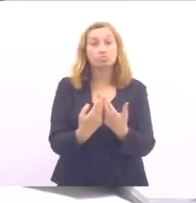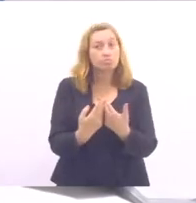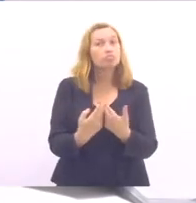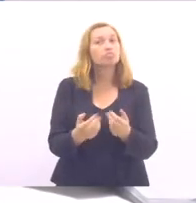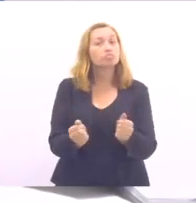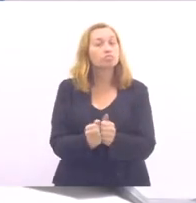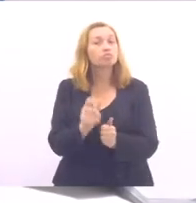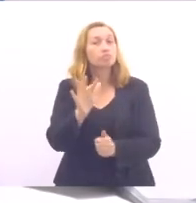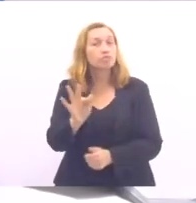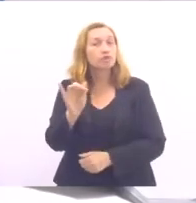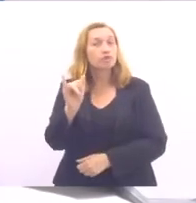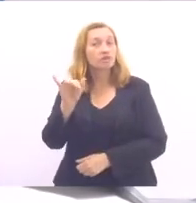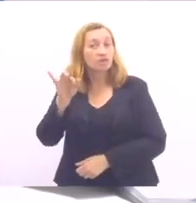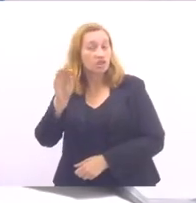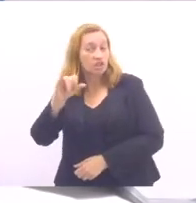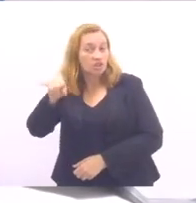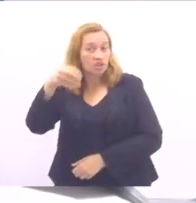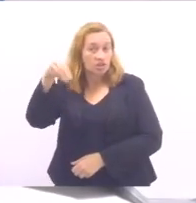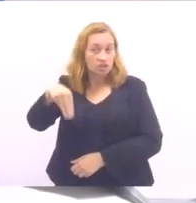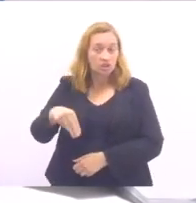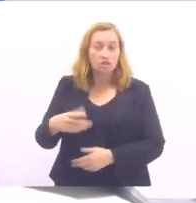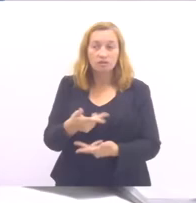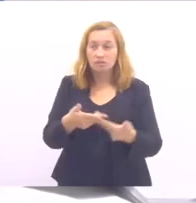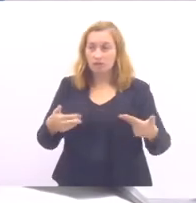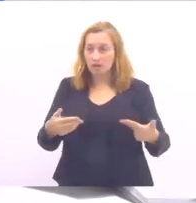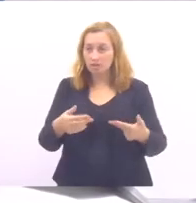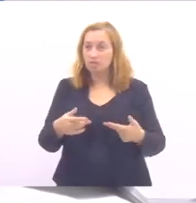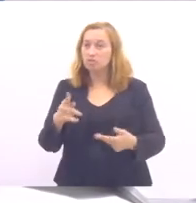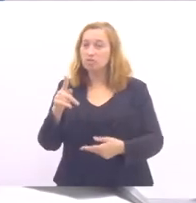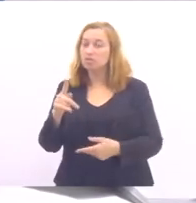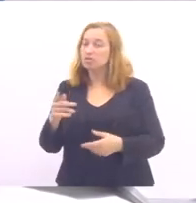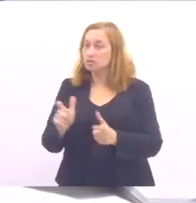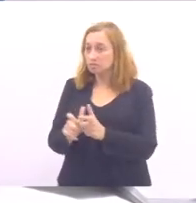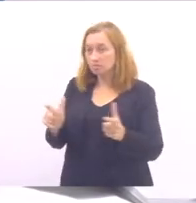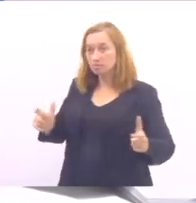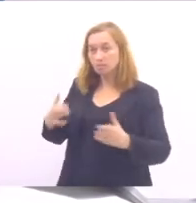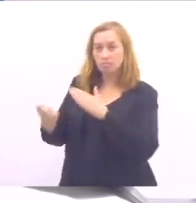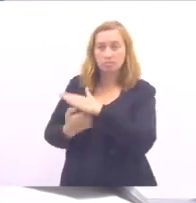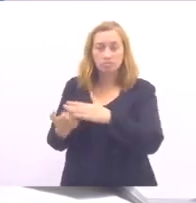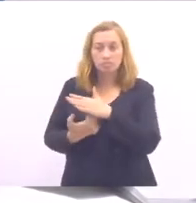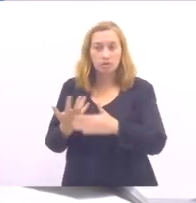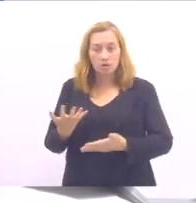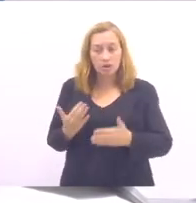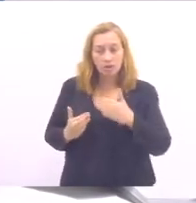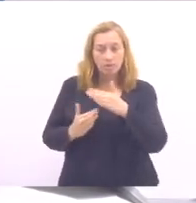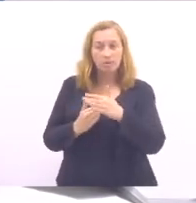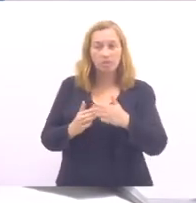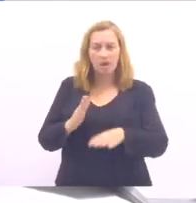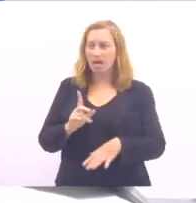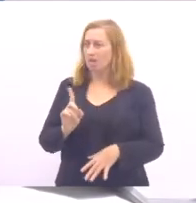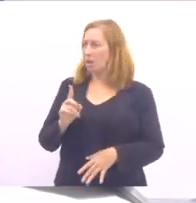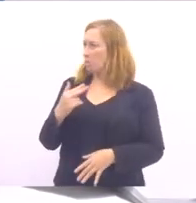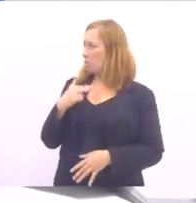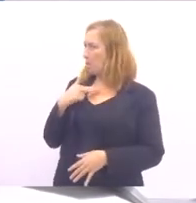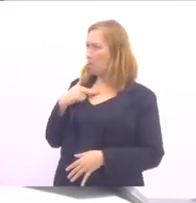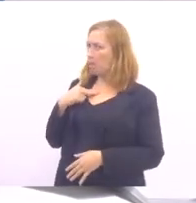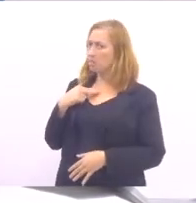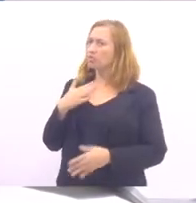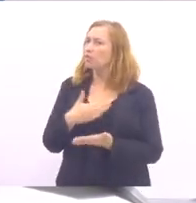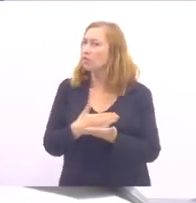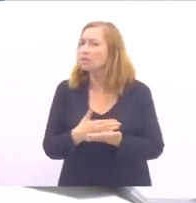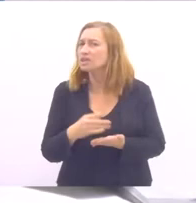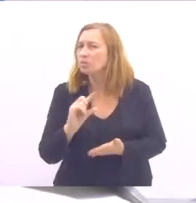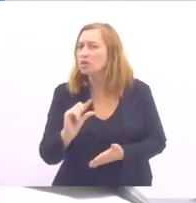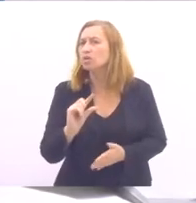a Firjan, com os grandes geradores? Eu queria uma meta maior. Ele falou, não, isso é muito. Ah, tá bom, vamos começar